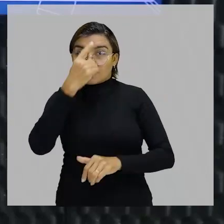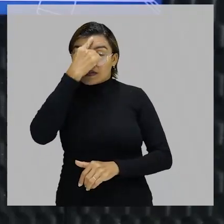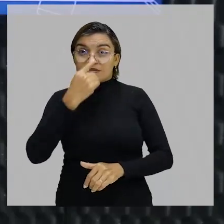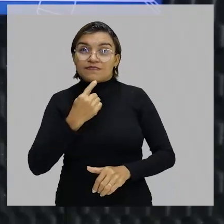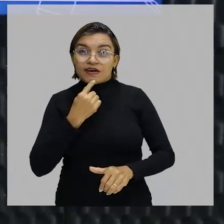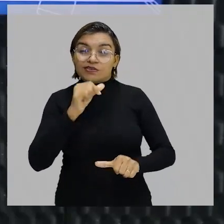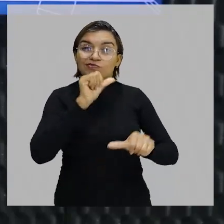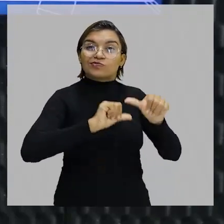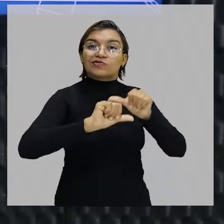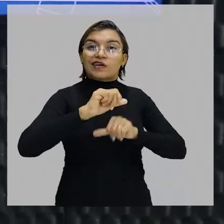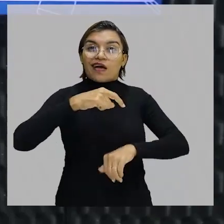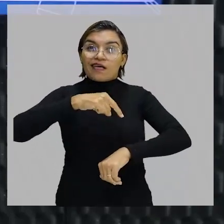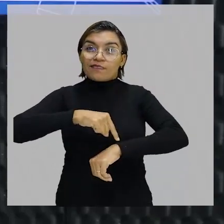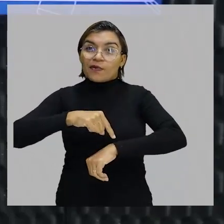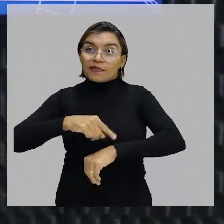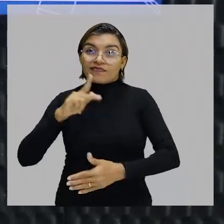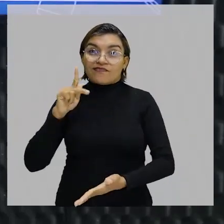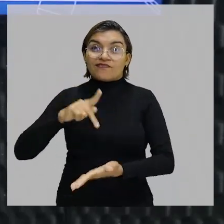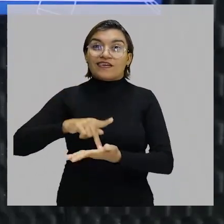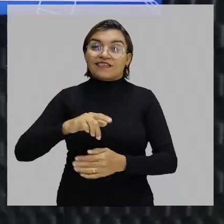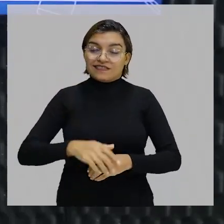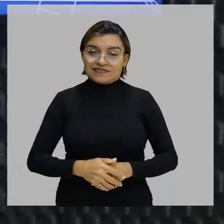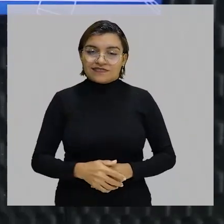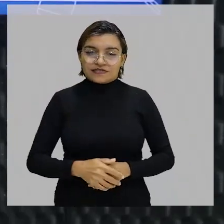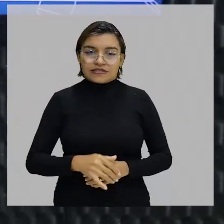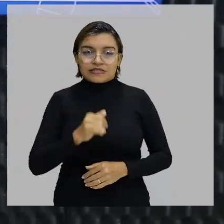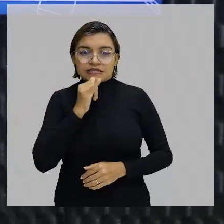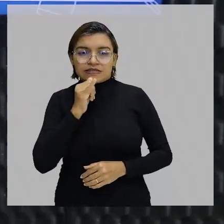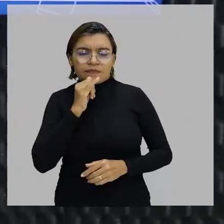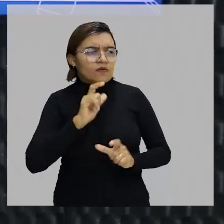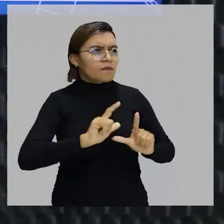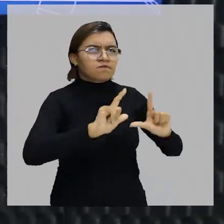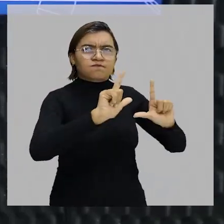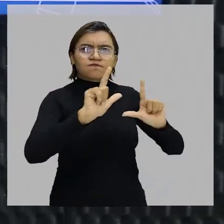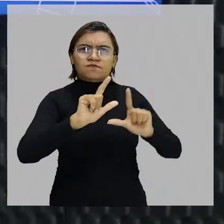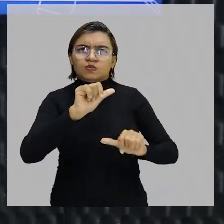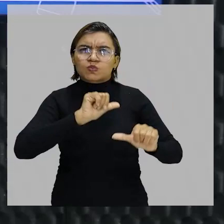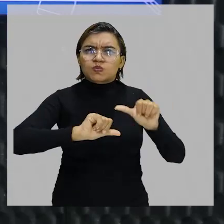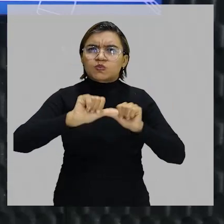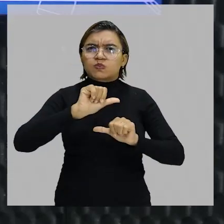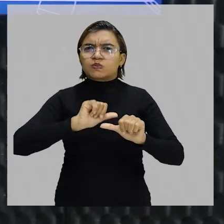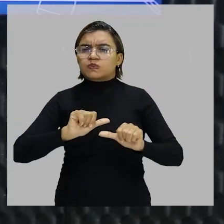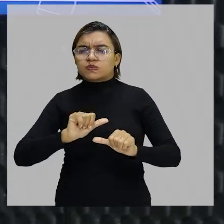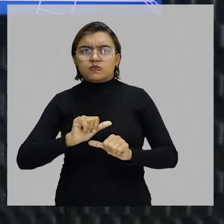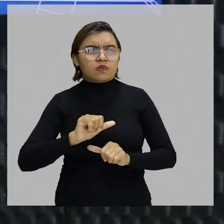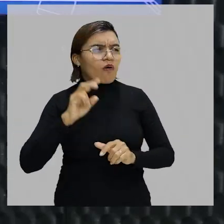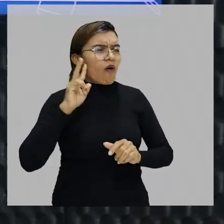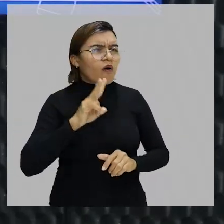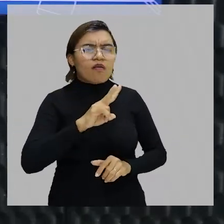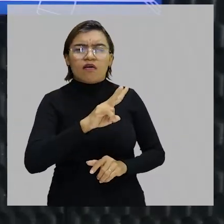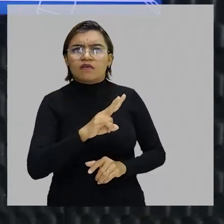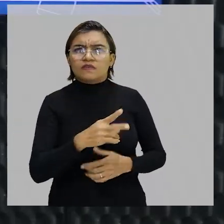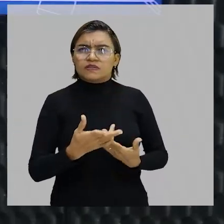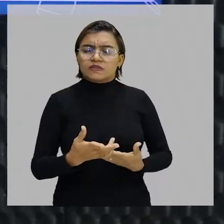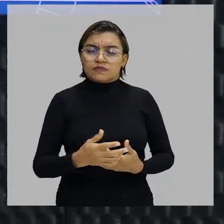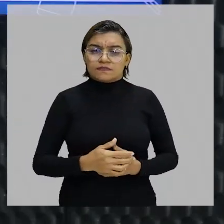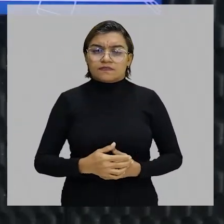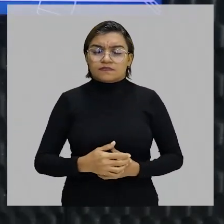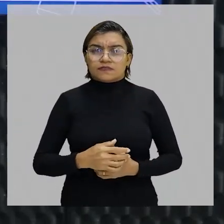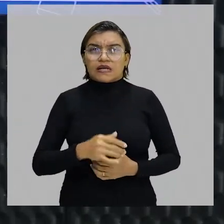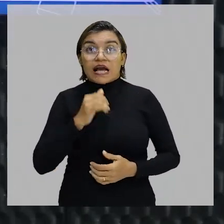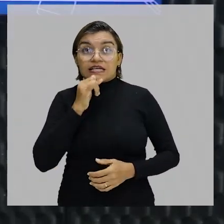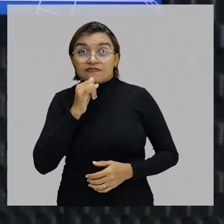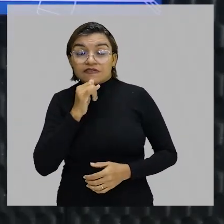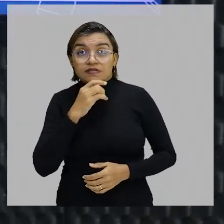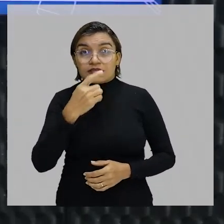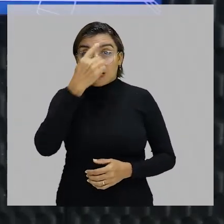iam alterando a imagem e a pessoa ia ficando maluca com aquilo que ia olhando. Professor, qual era o objetivo disso? Às vezes as imagens no sentido